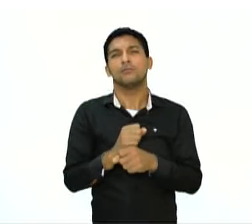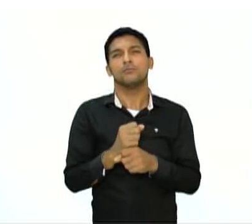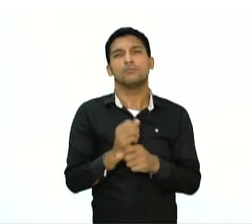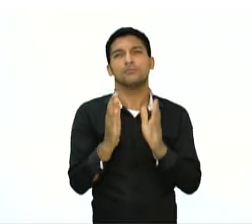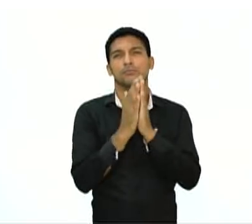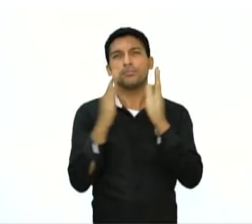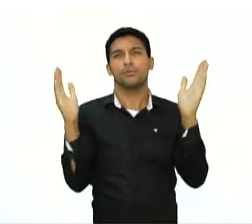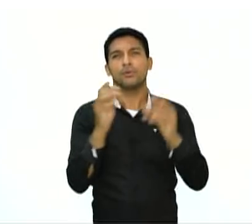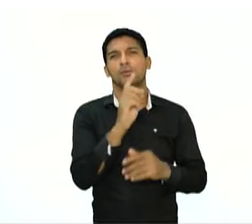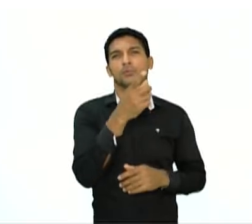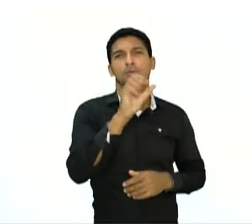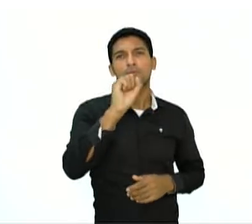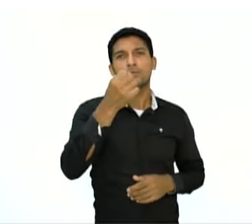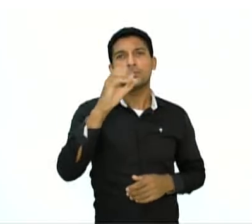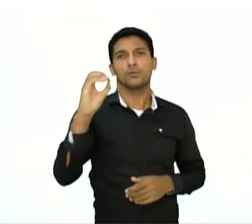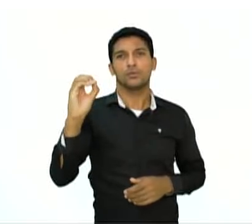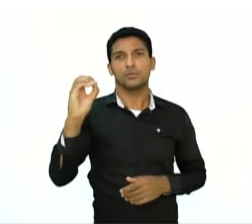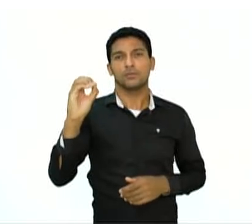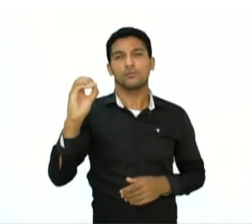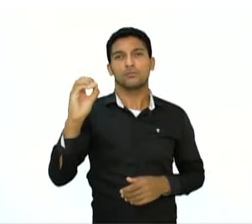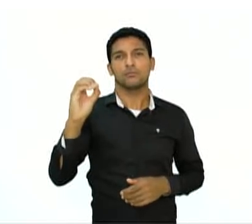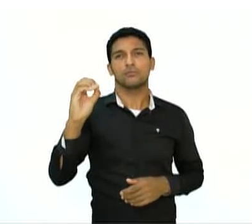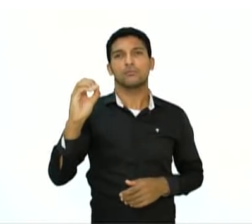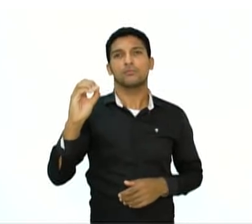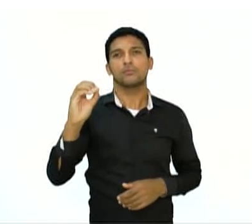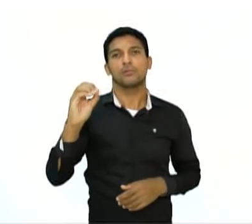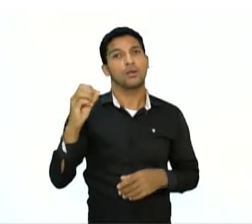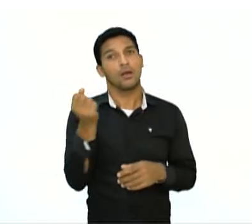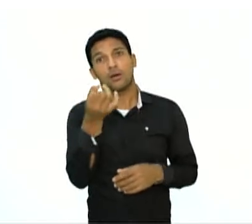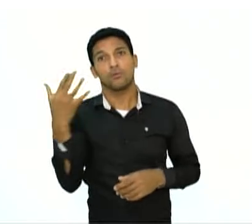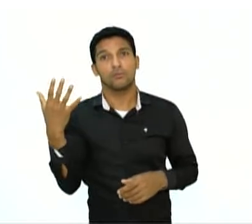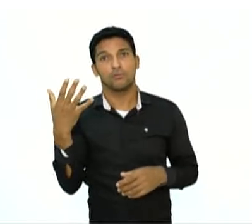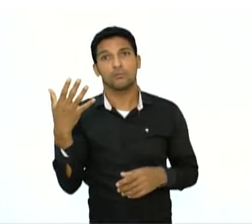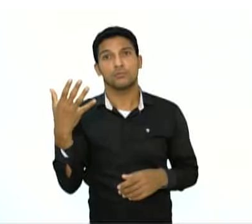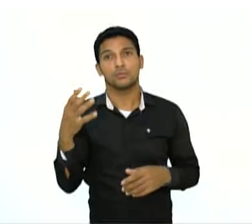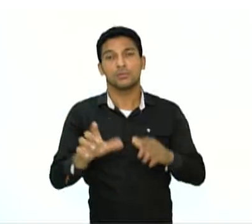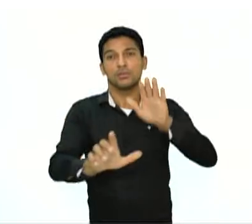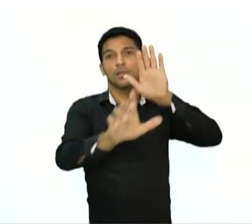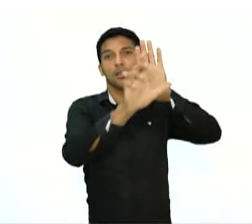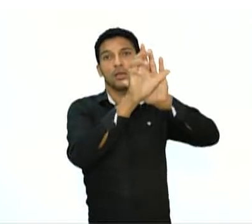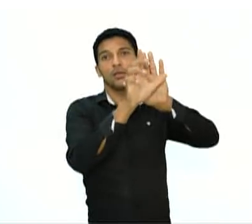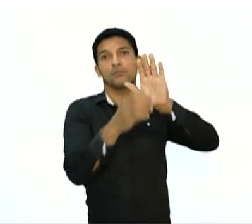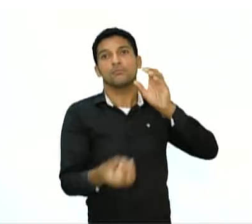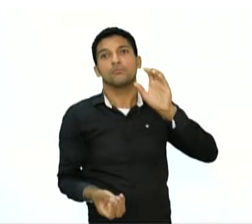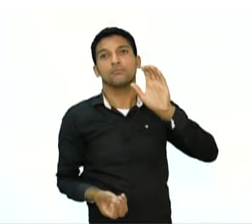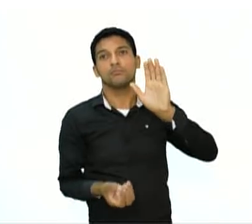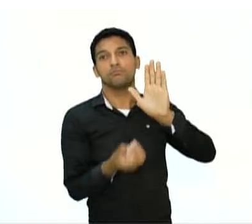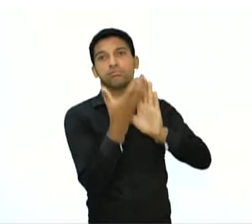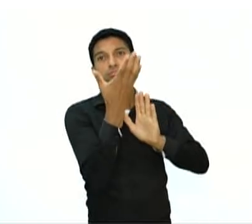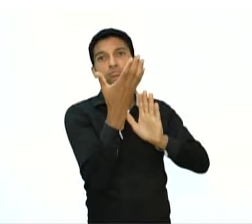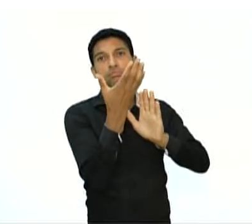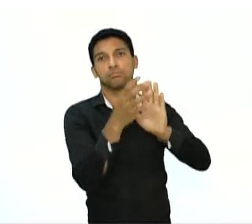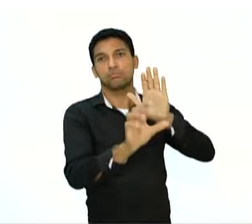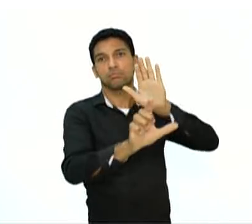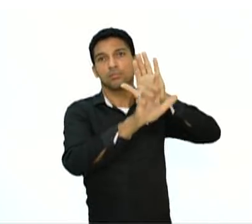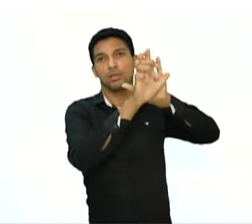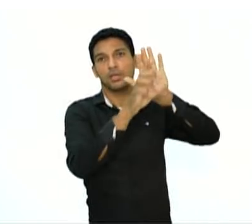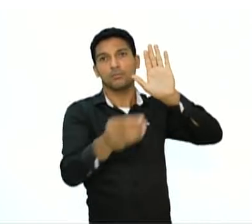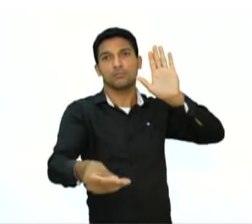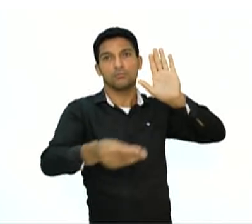para o pensamento, para as escolhas e também para o trabalho, ok? Porque todos nós precisamos trabalhar,